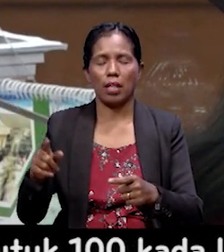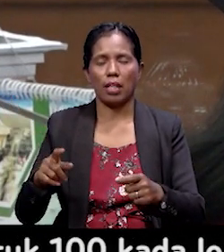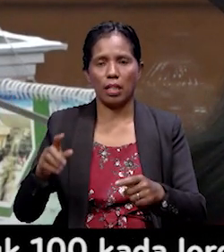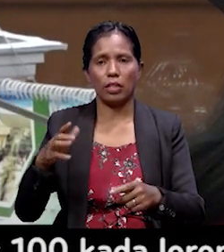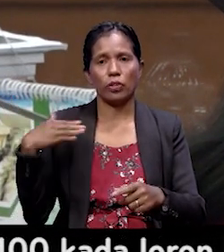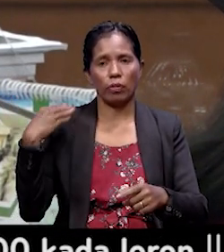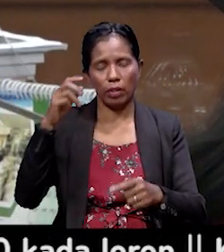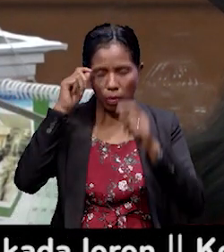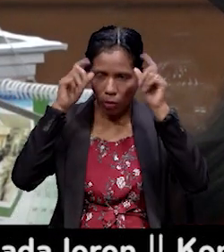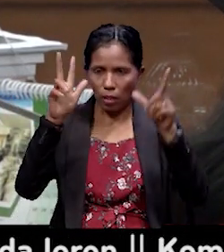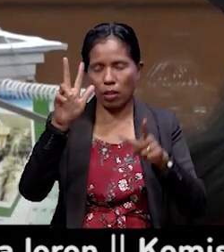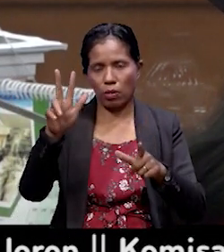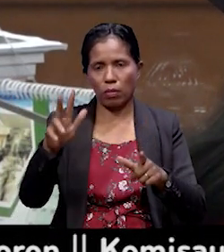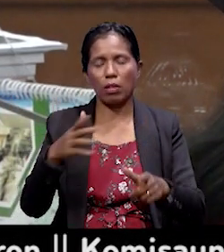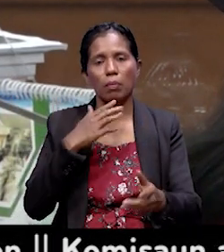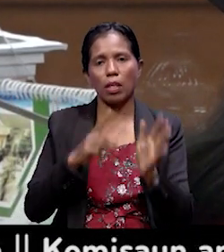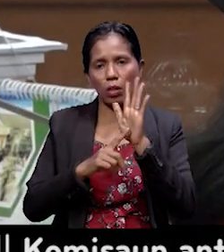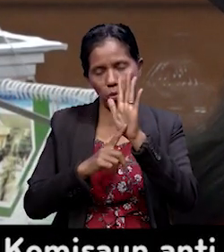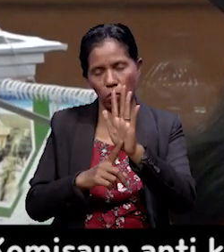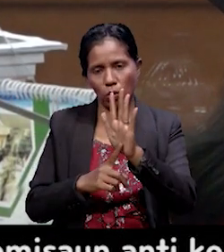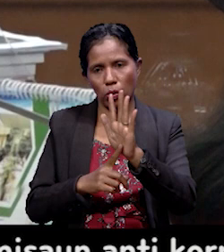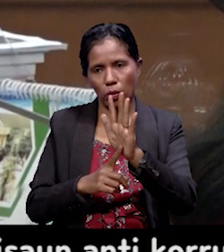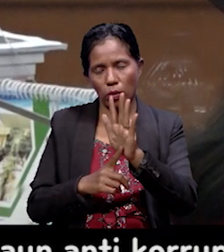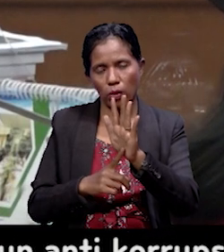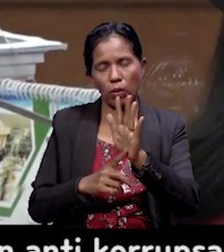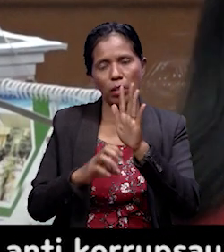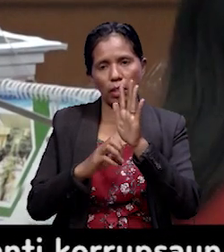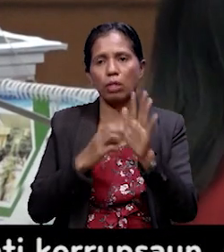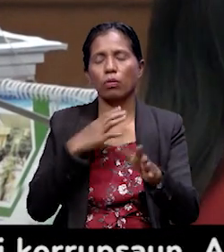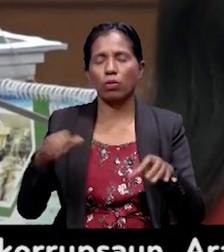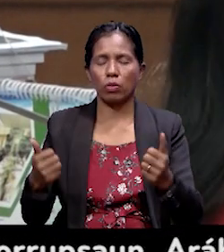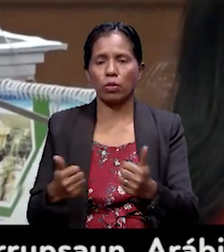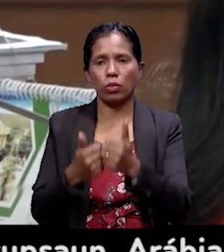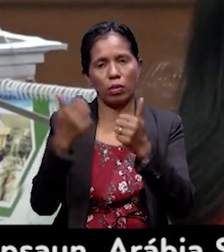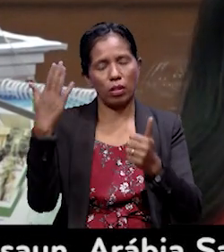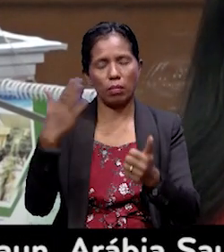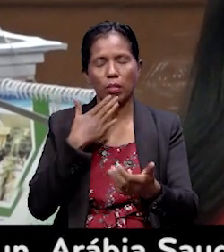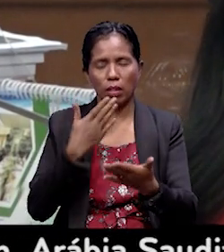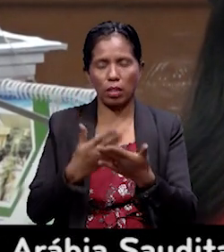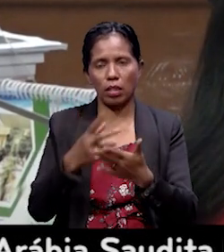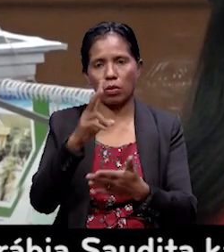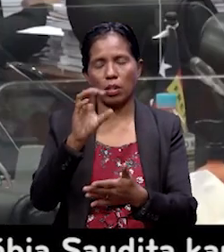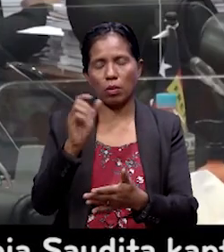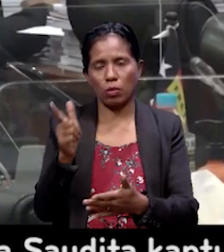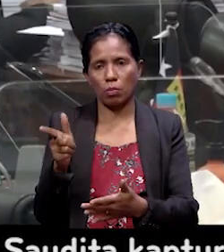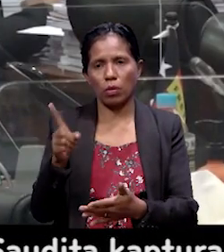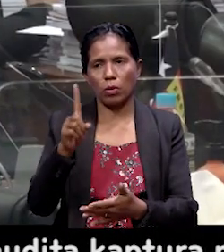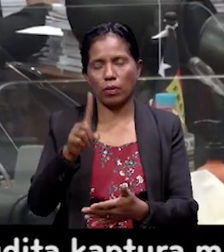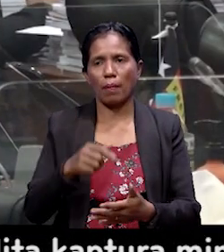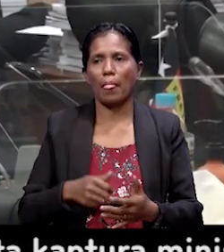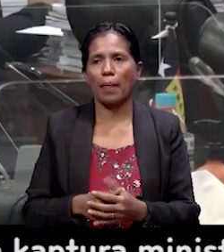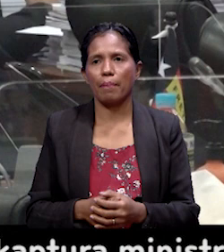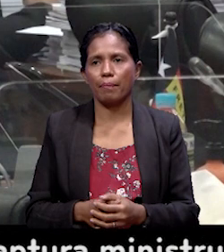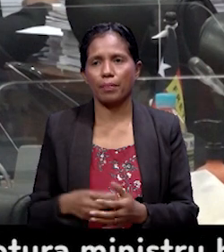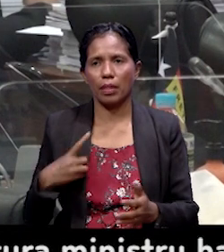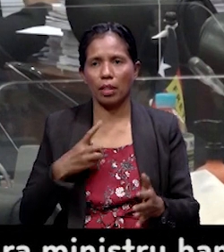na prestação na Astebes e a Jogos Olímpicos 2020. Deputado